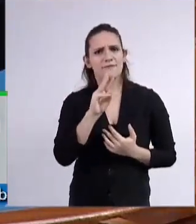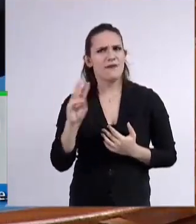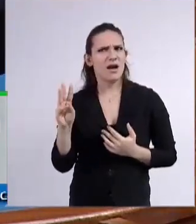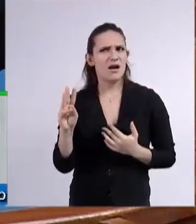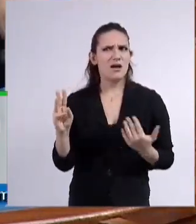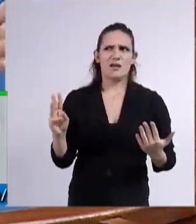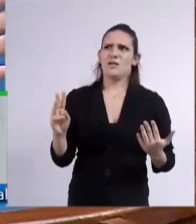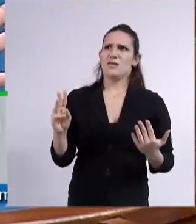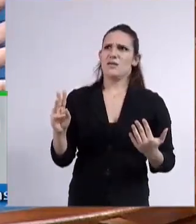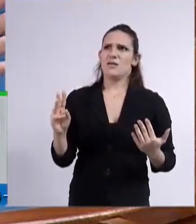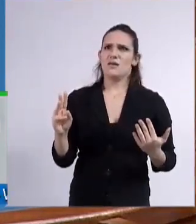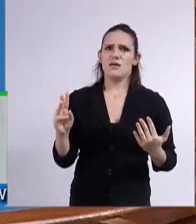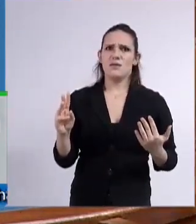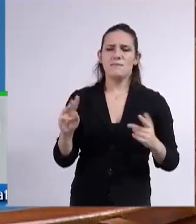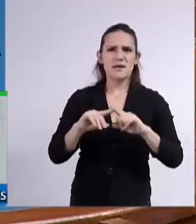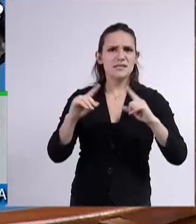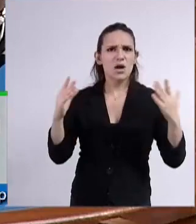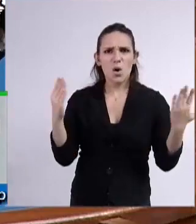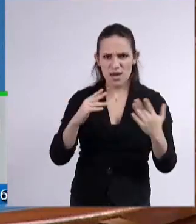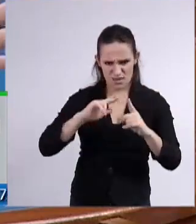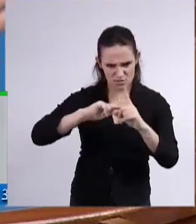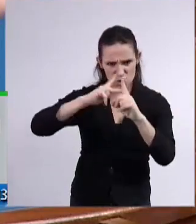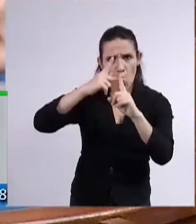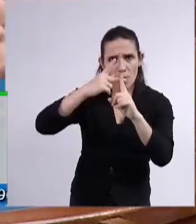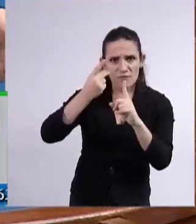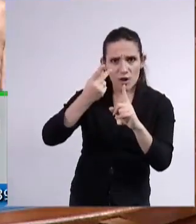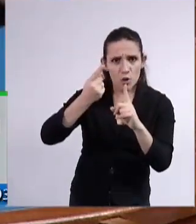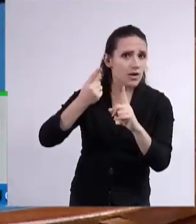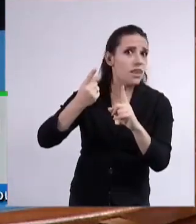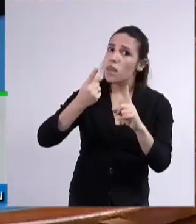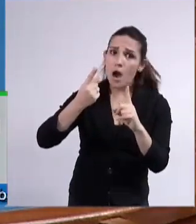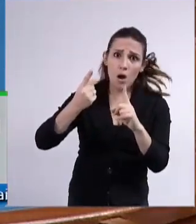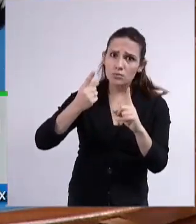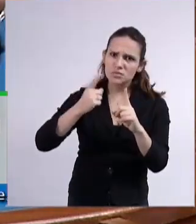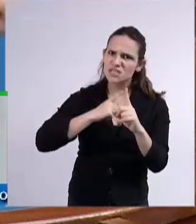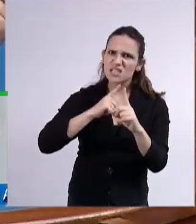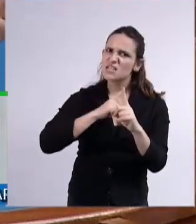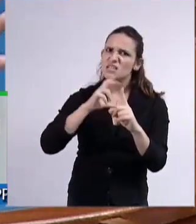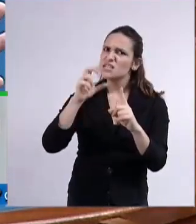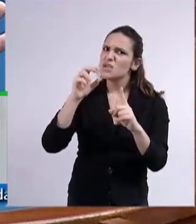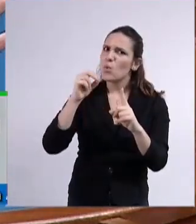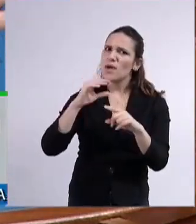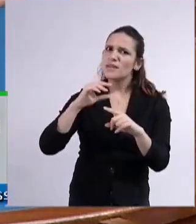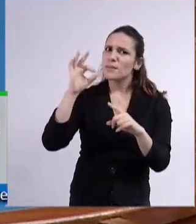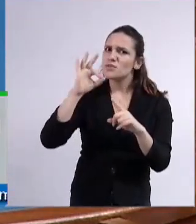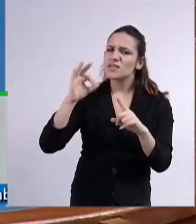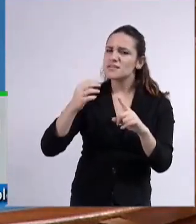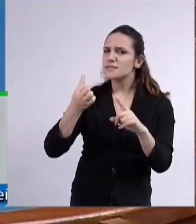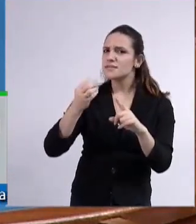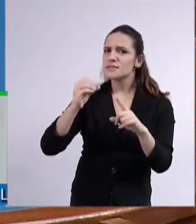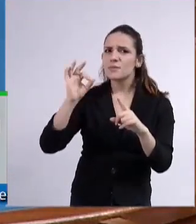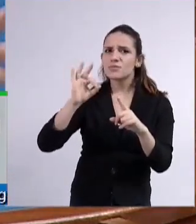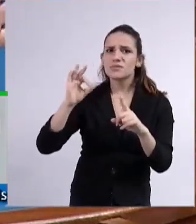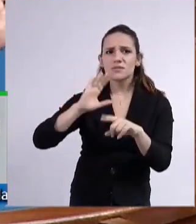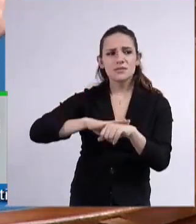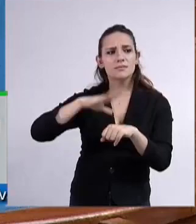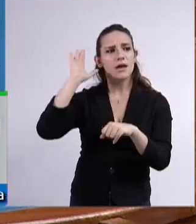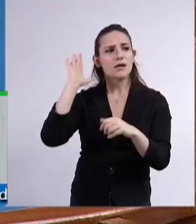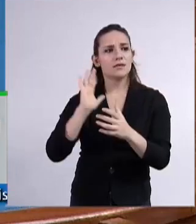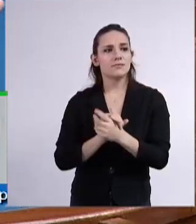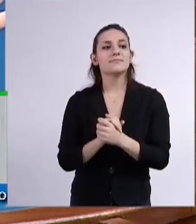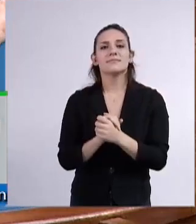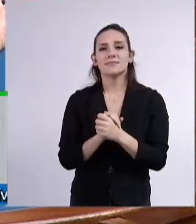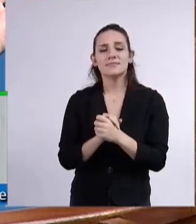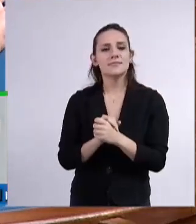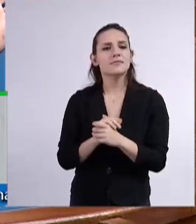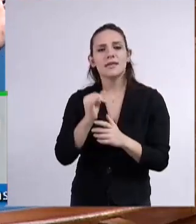ela apresenta, às vezes, além de dobrar o valor, 50%, 60% a mais, porque ali você insere, estava